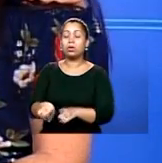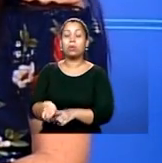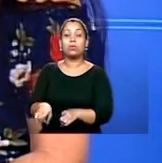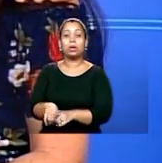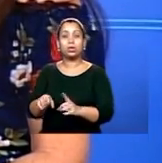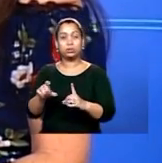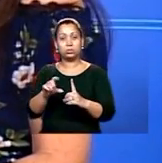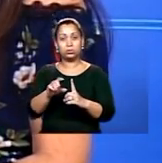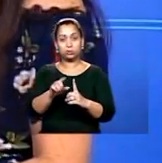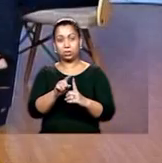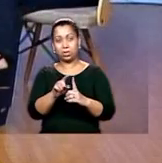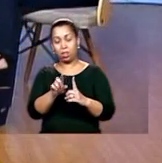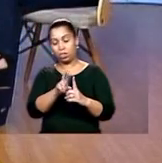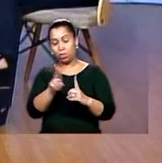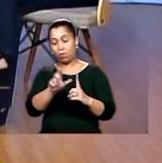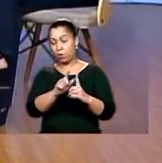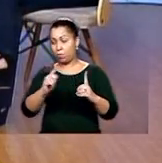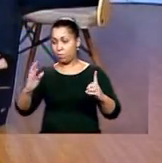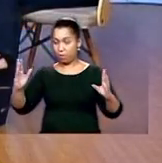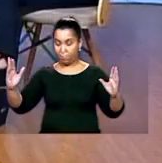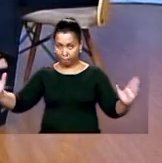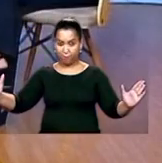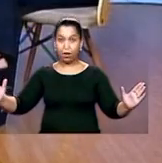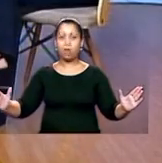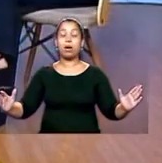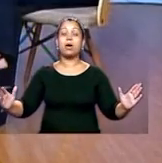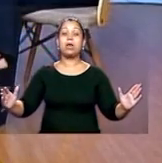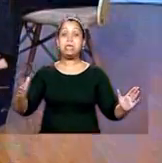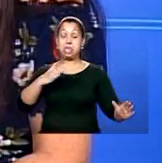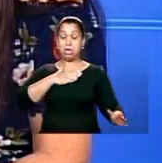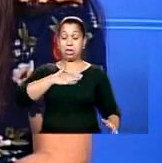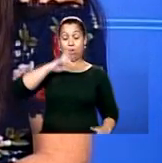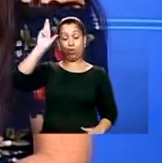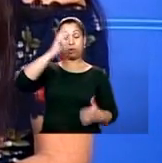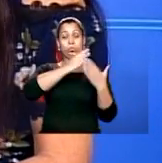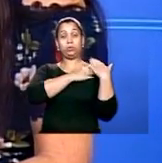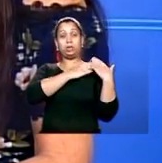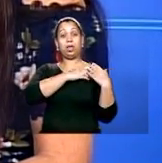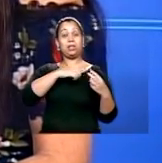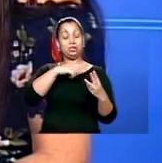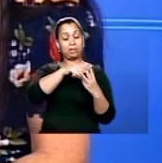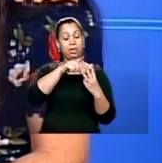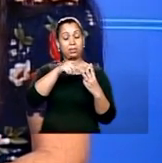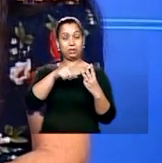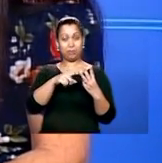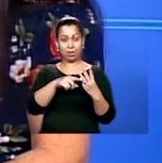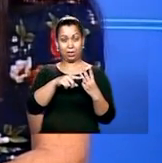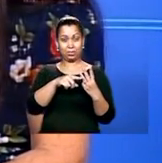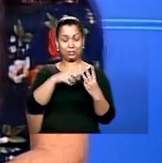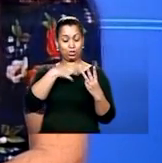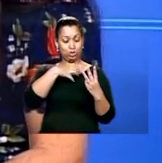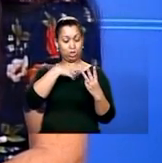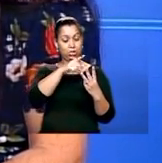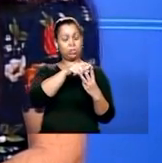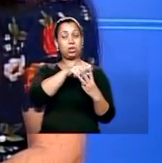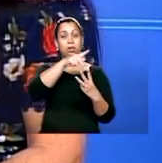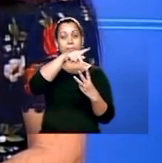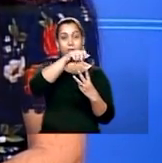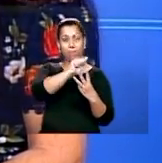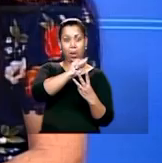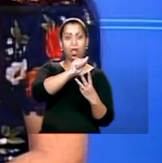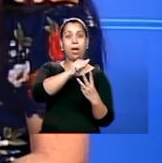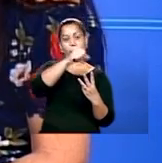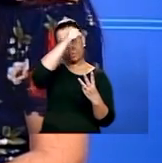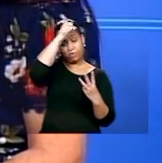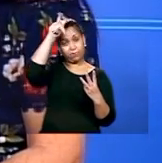esse nome grandão... Esse nome grandão aqui, que é a sua área, né? Ele tem 3 modalidades. O PA